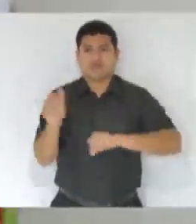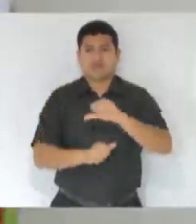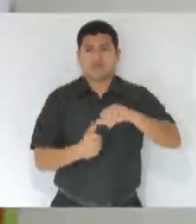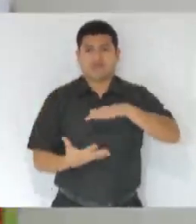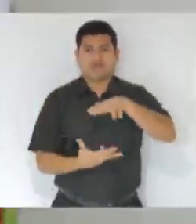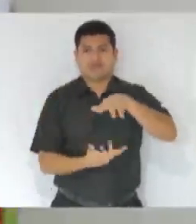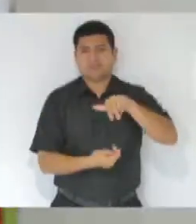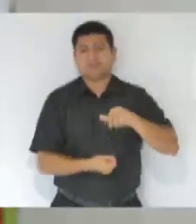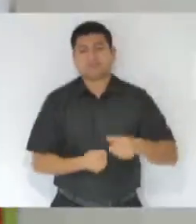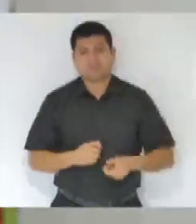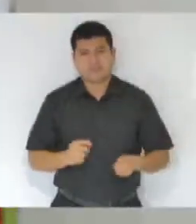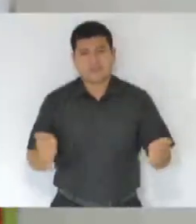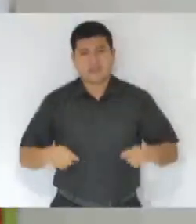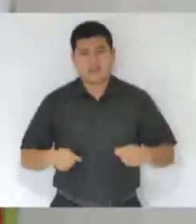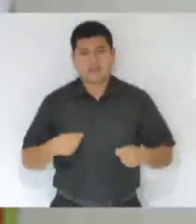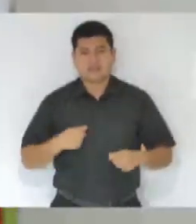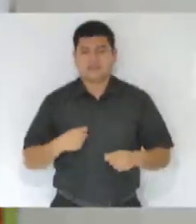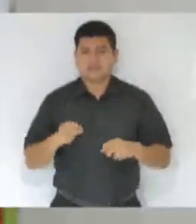Fecham aspas.